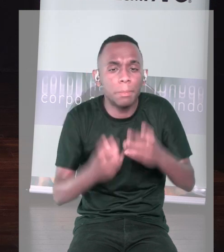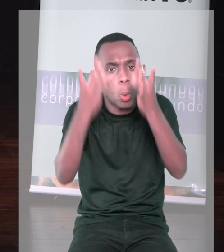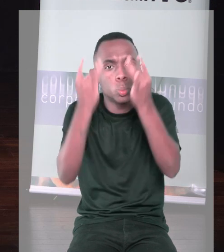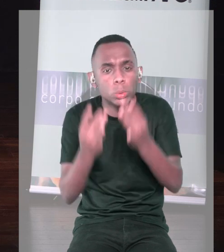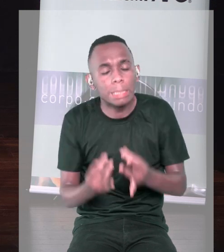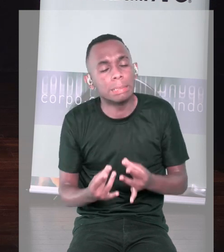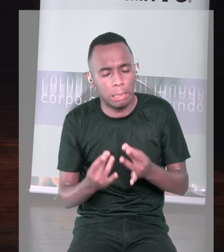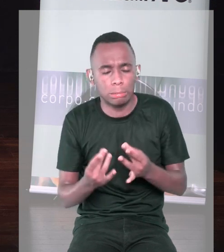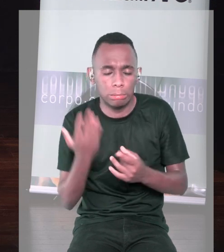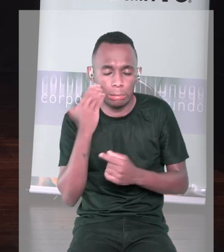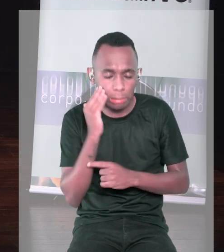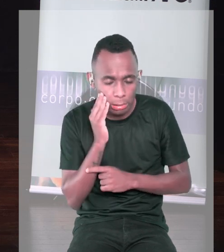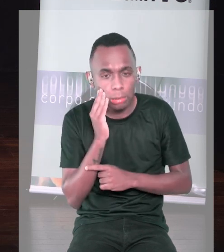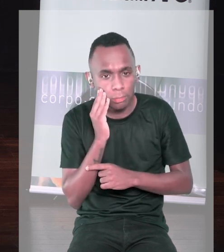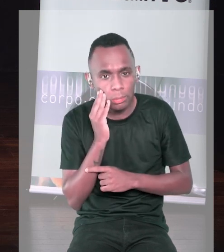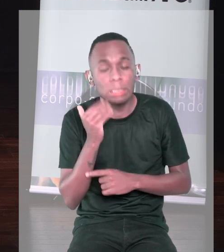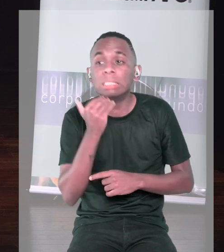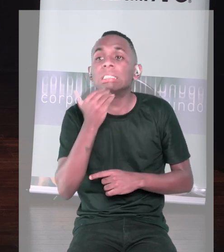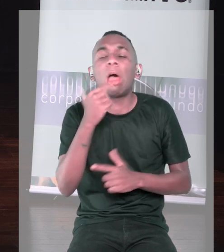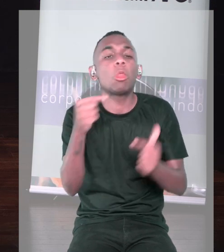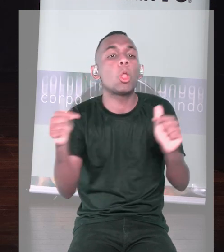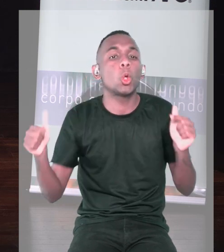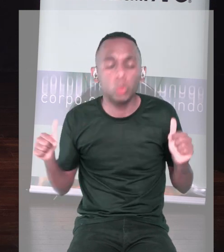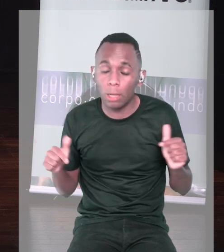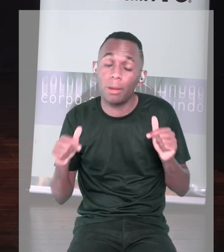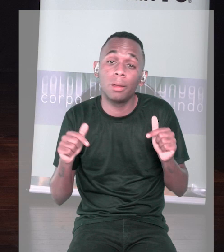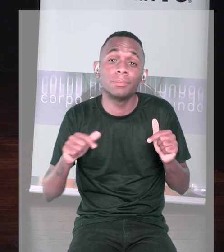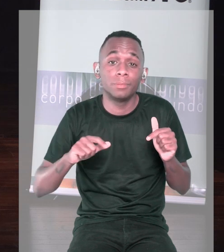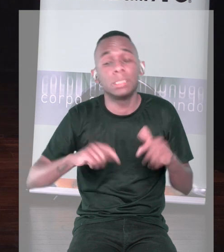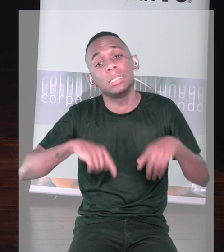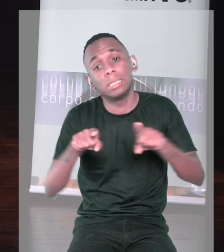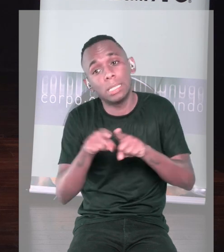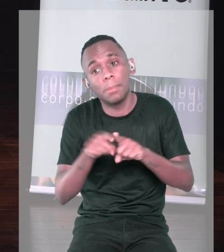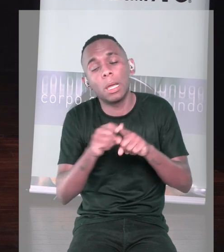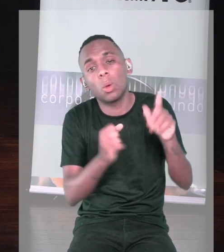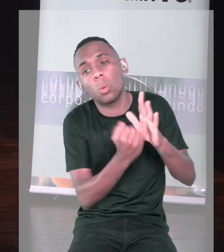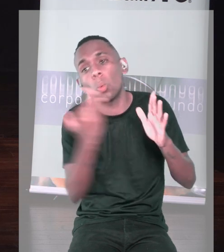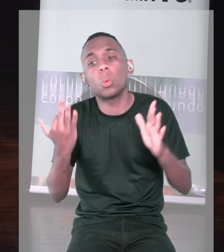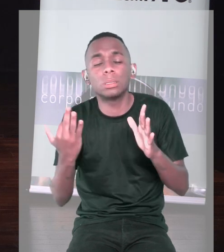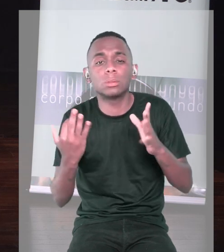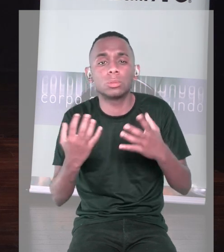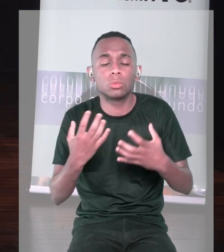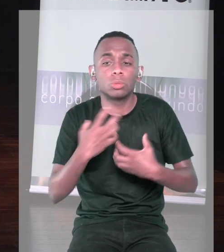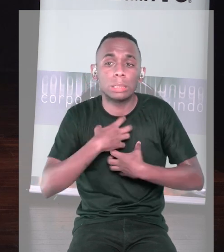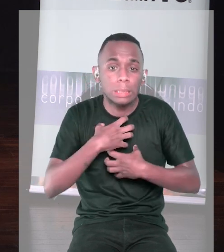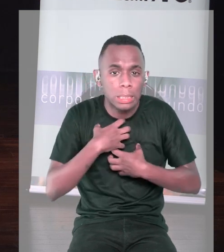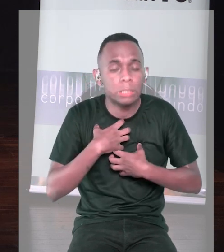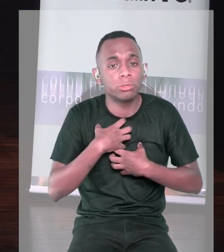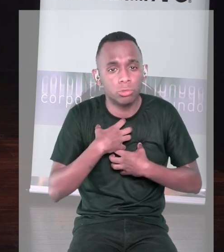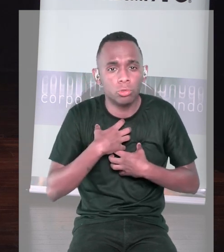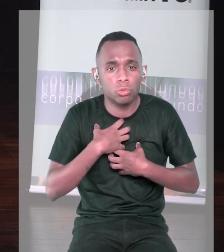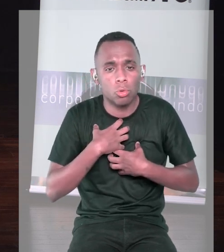o preço do terrestre, salvo o minuto de ouro no relógio, minúsculo, vibrando